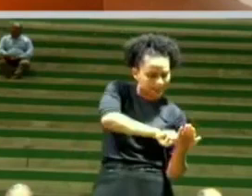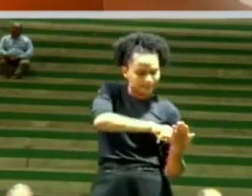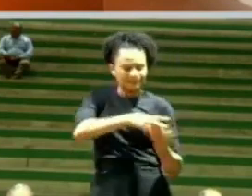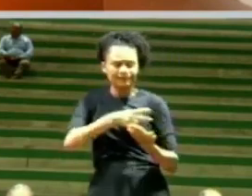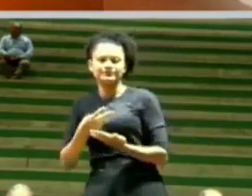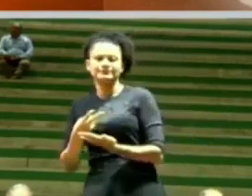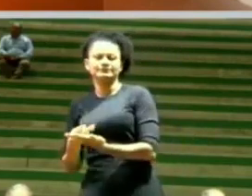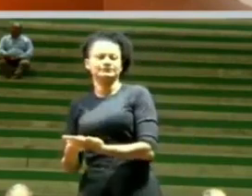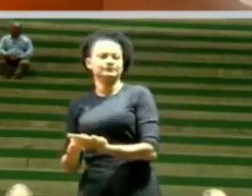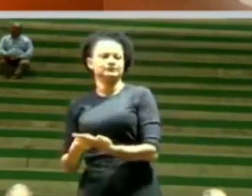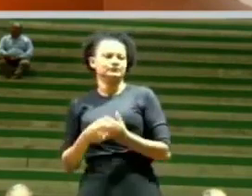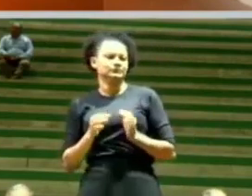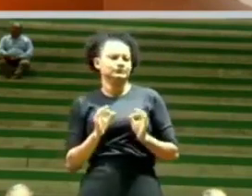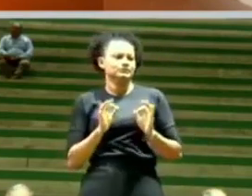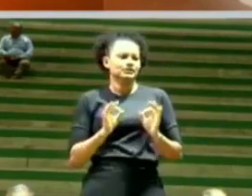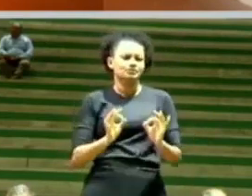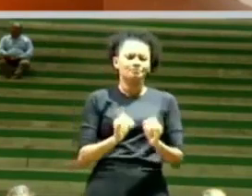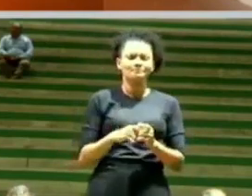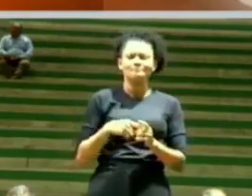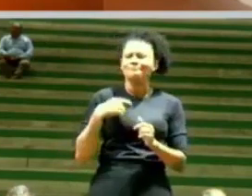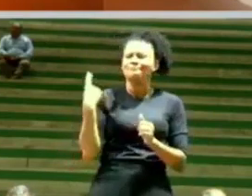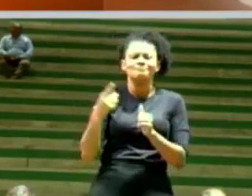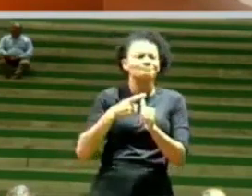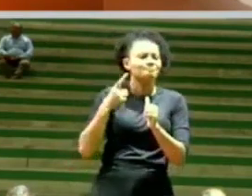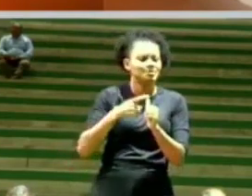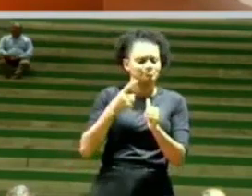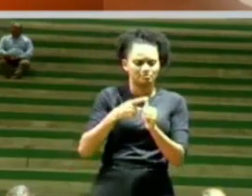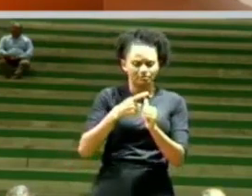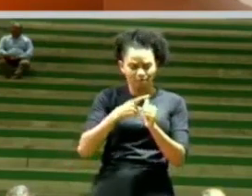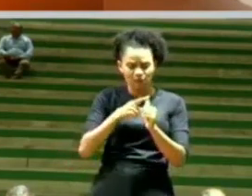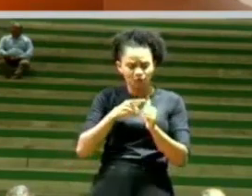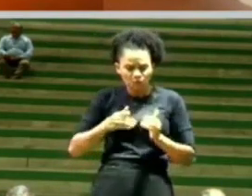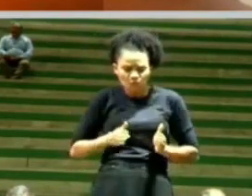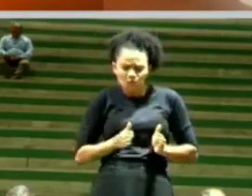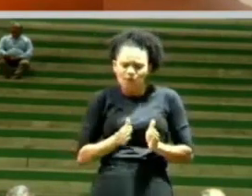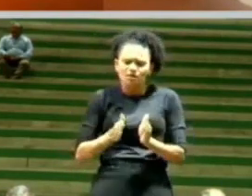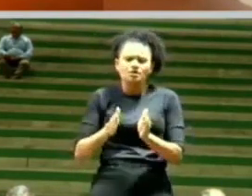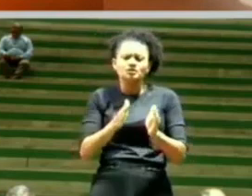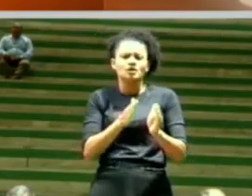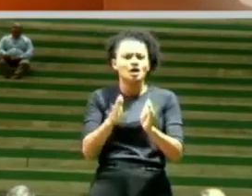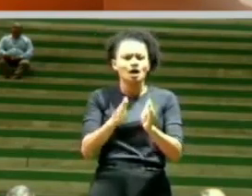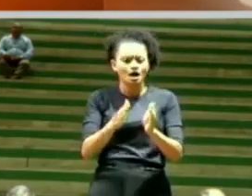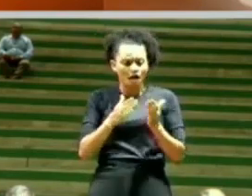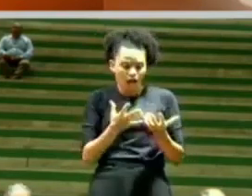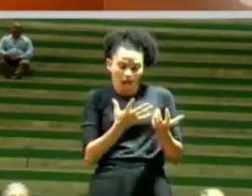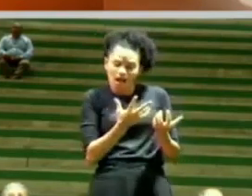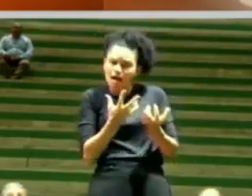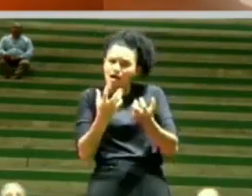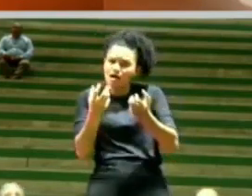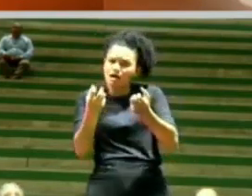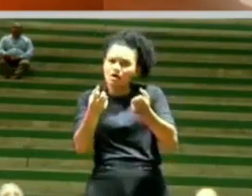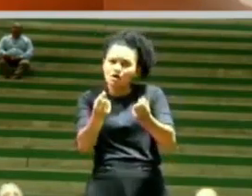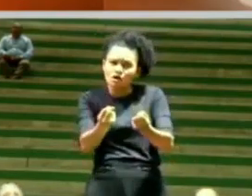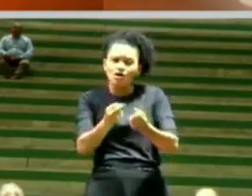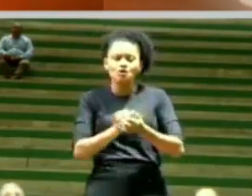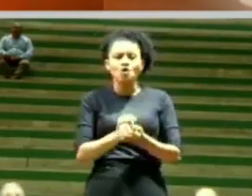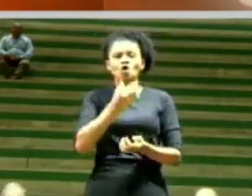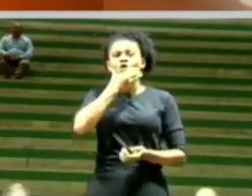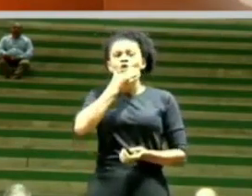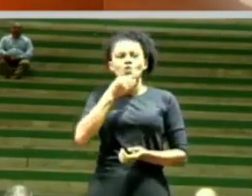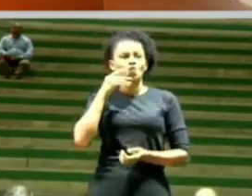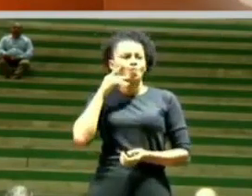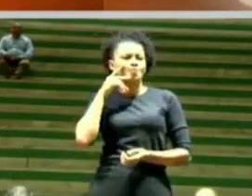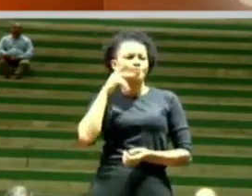há dúvida de que o primeiro passo nesta direção é considerarmos que o